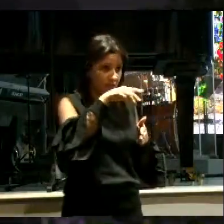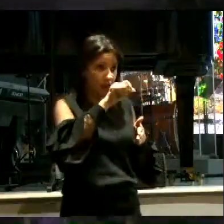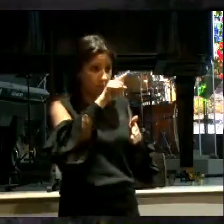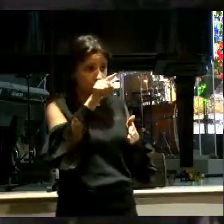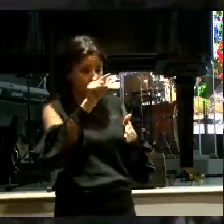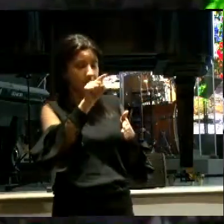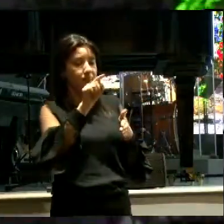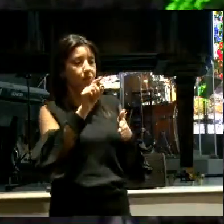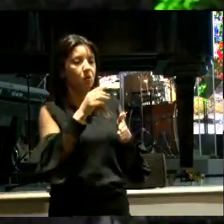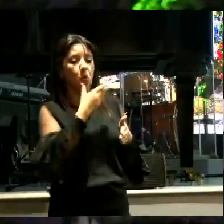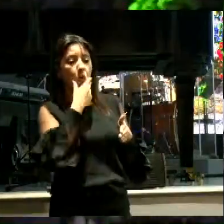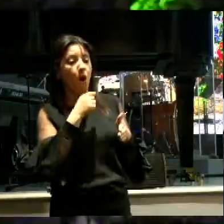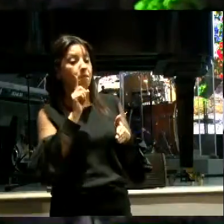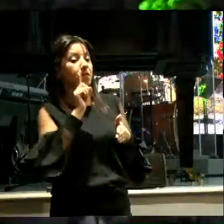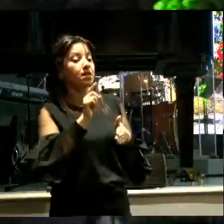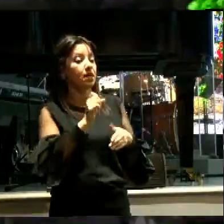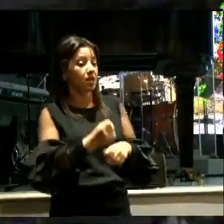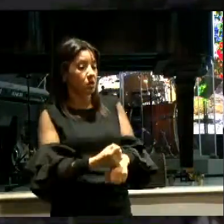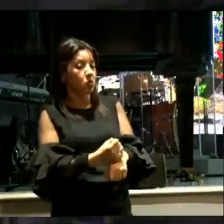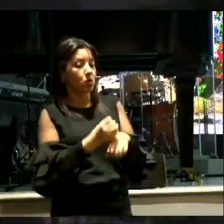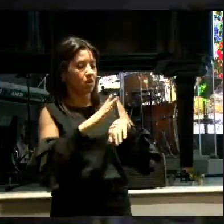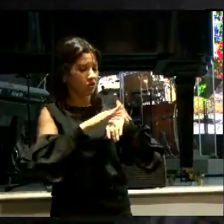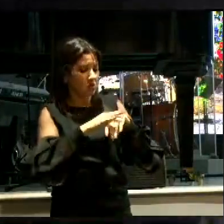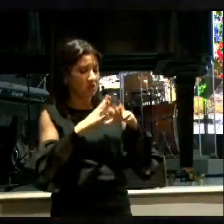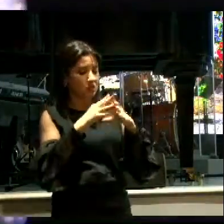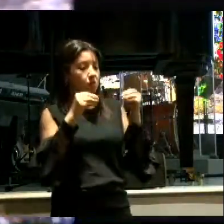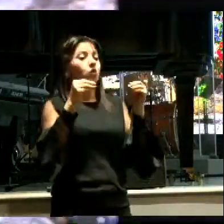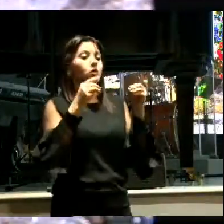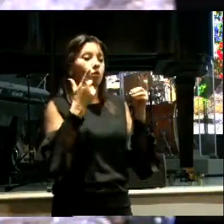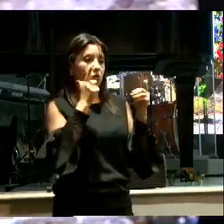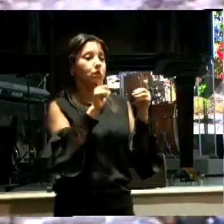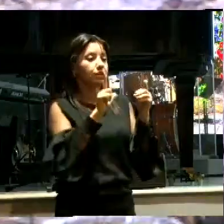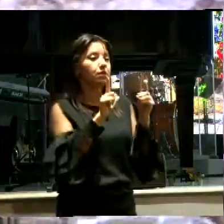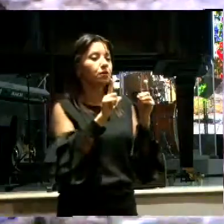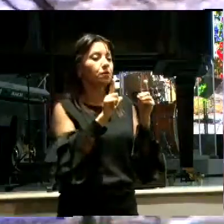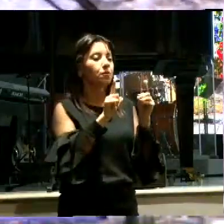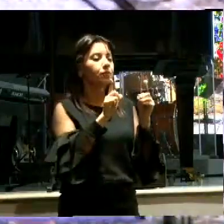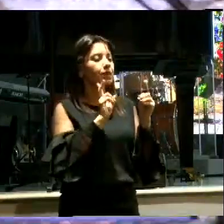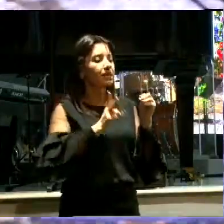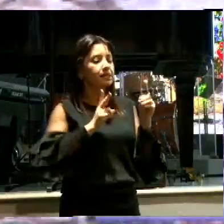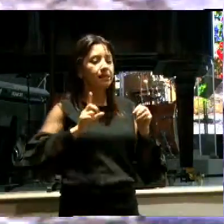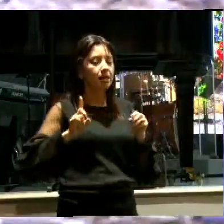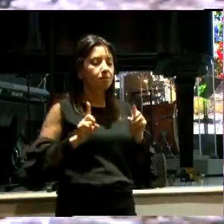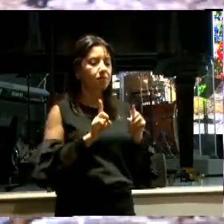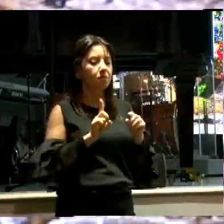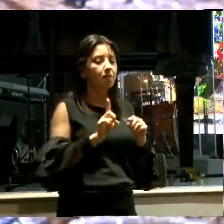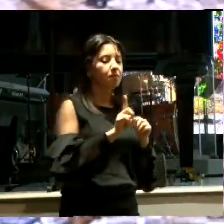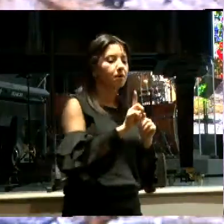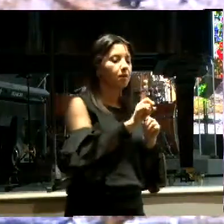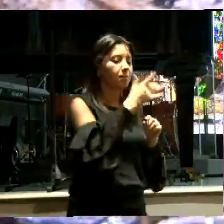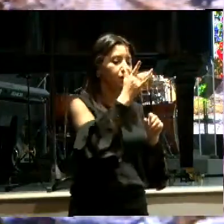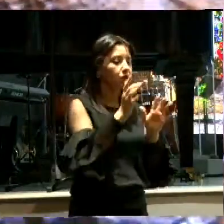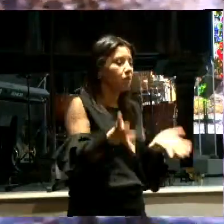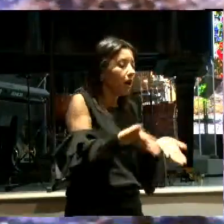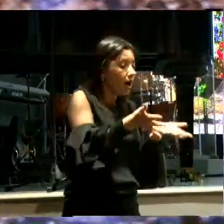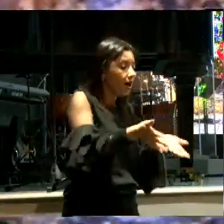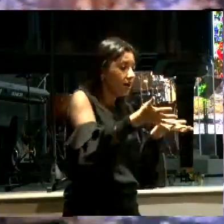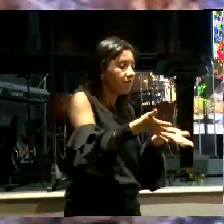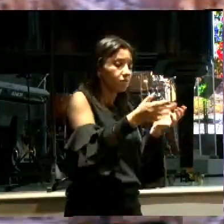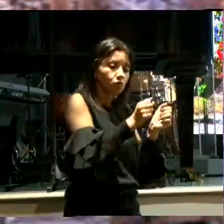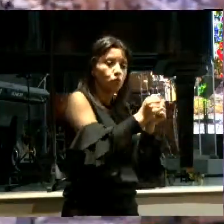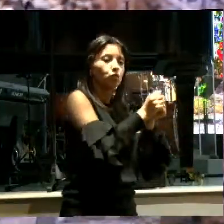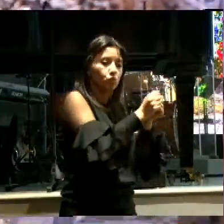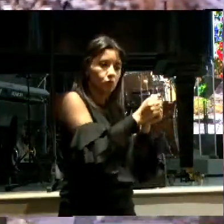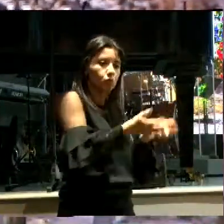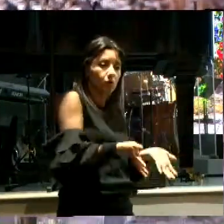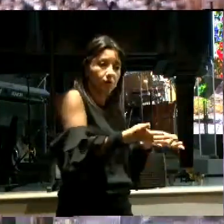recebeu a cura, o homem que andava com pessoas que motivaram ele, porque